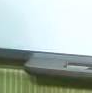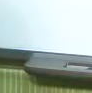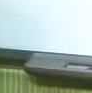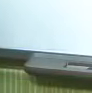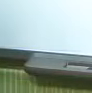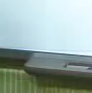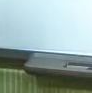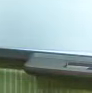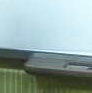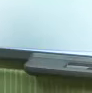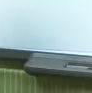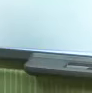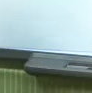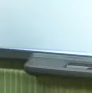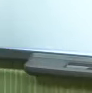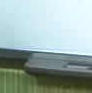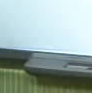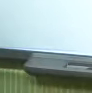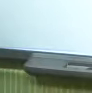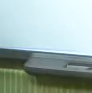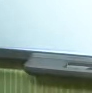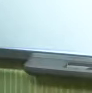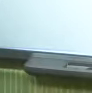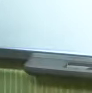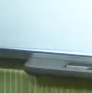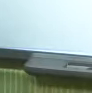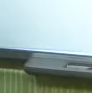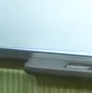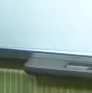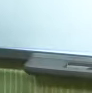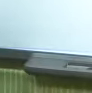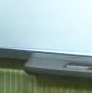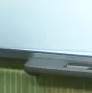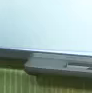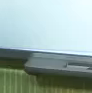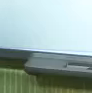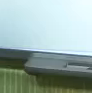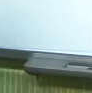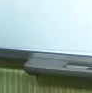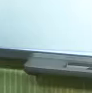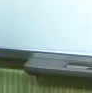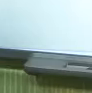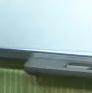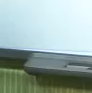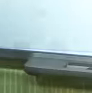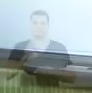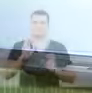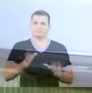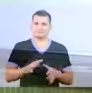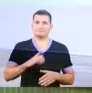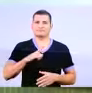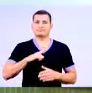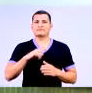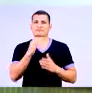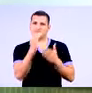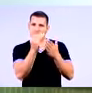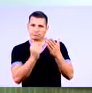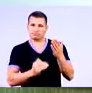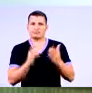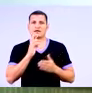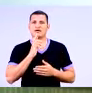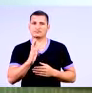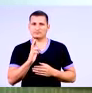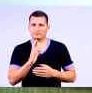Olá, bem, nós estamos de volta, o professor Mel que já recebeu aqui bastante retorno, estamos muito felizes aí com